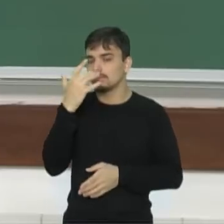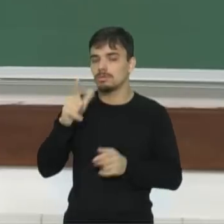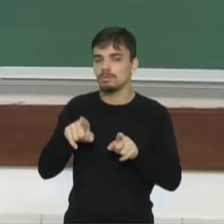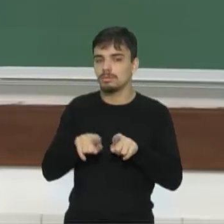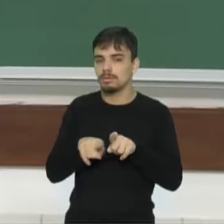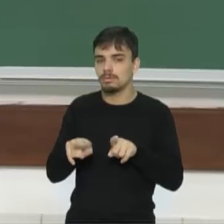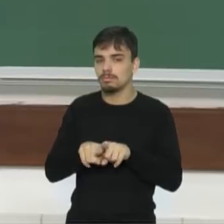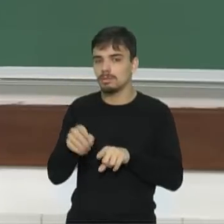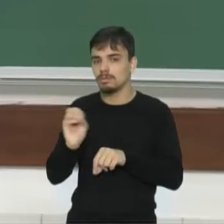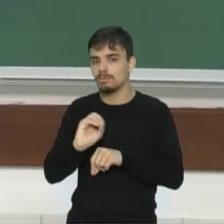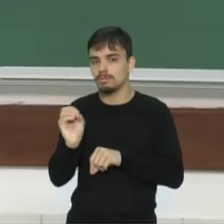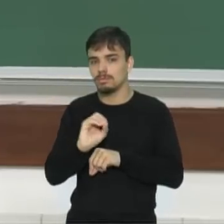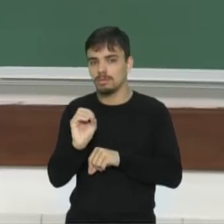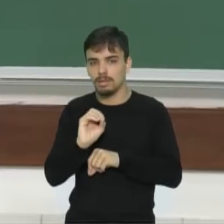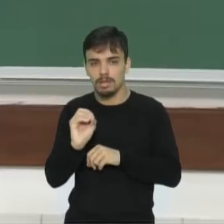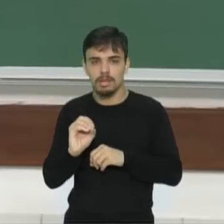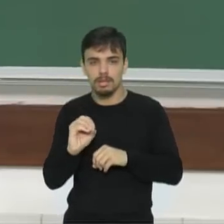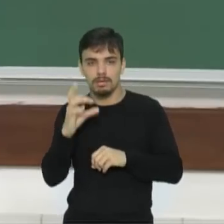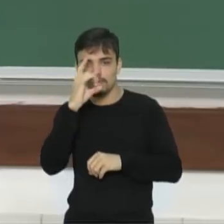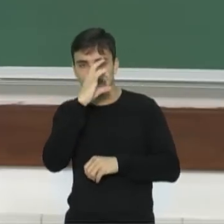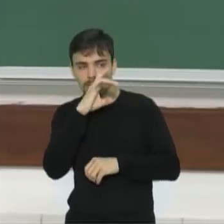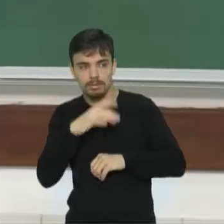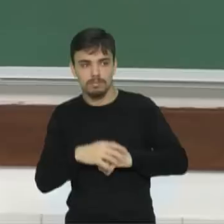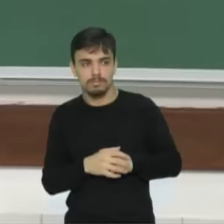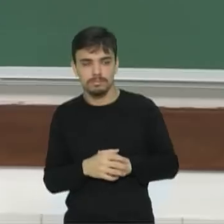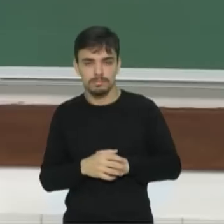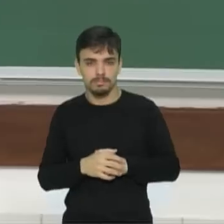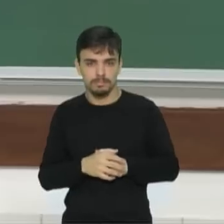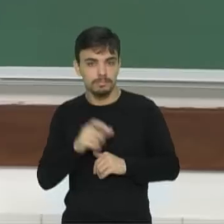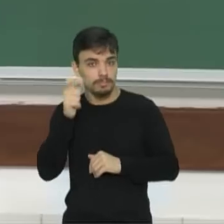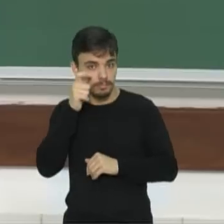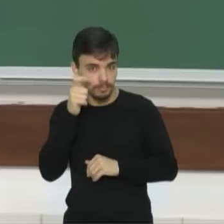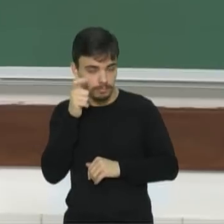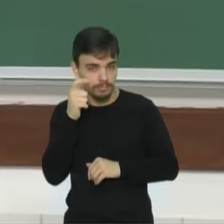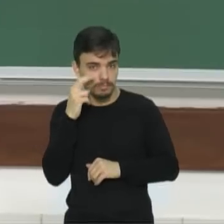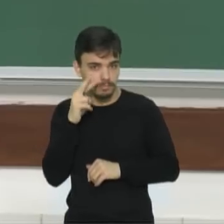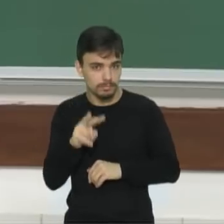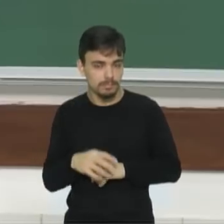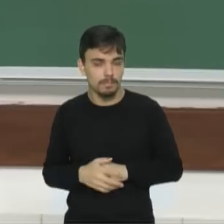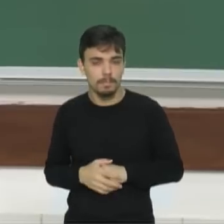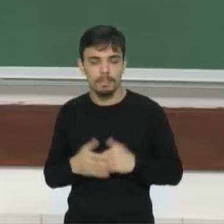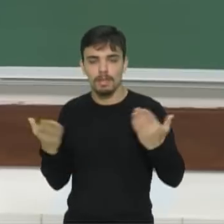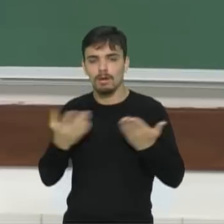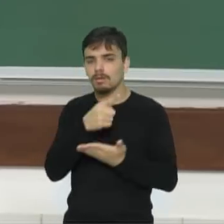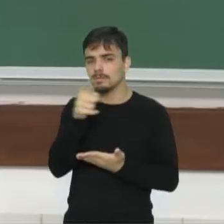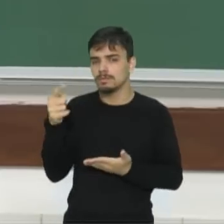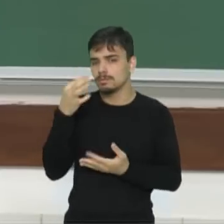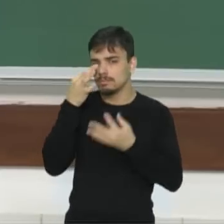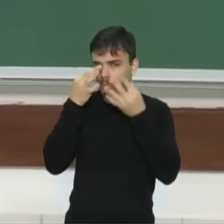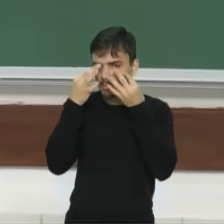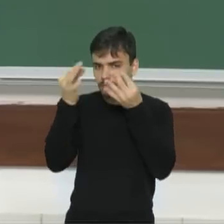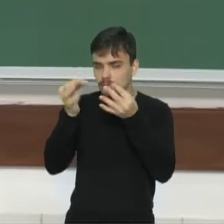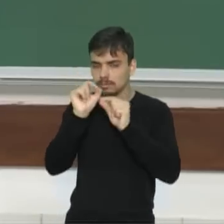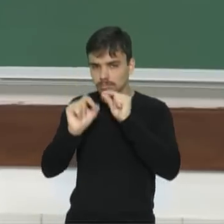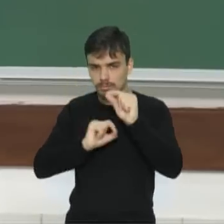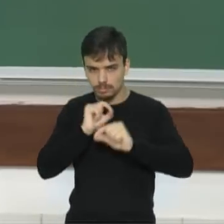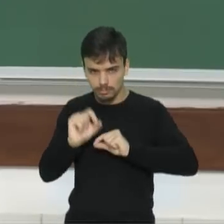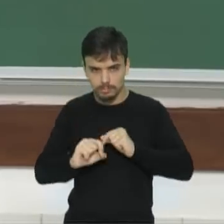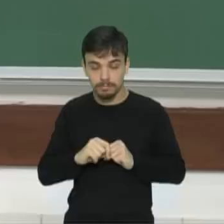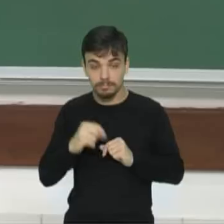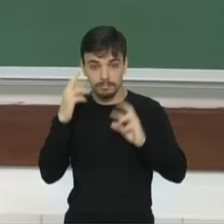vidro, podemos ver puramente como nós somos. Que interessante? Agora presta atenção, eu vou falar a respeito